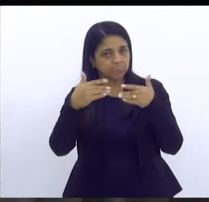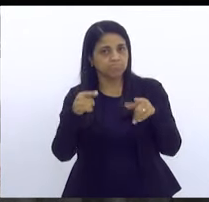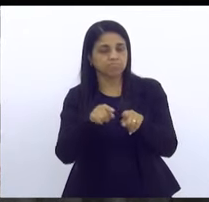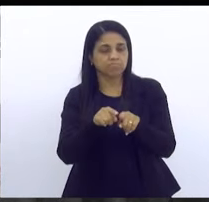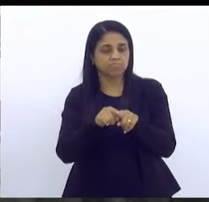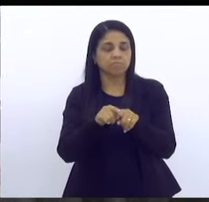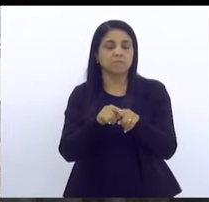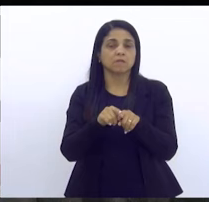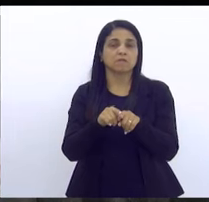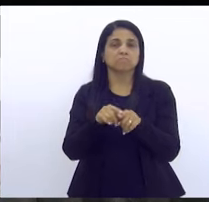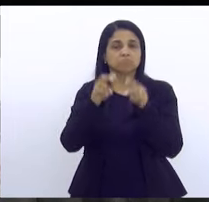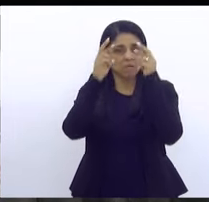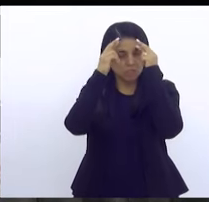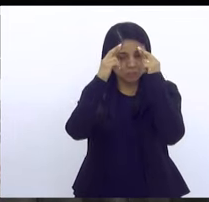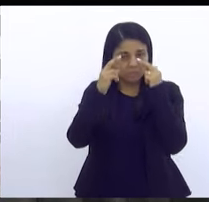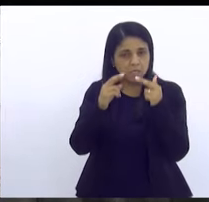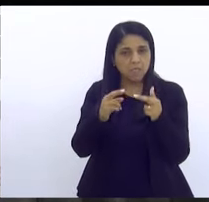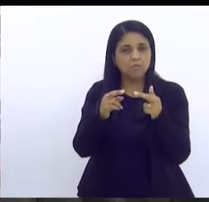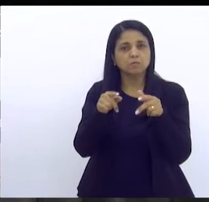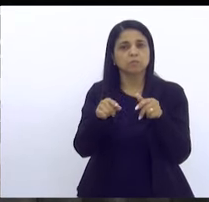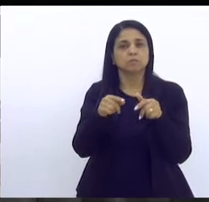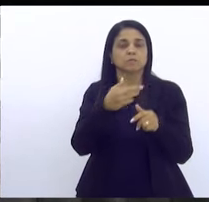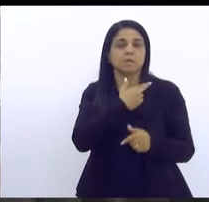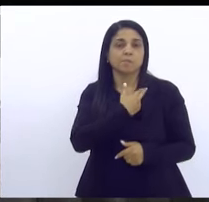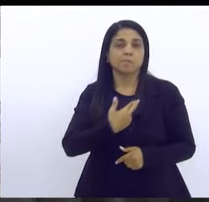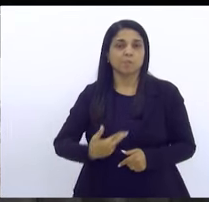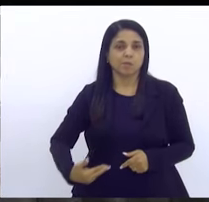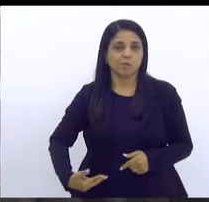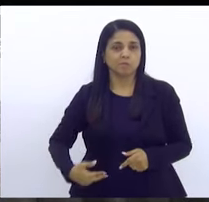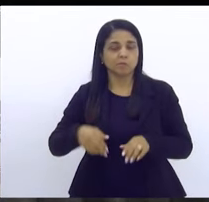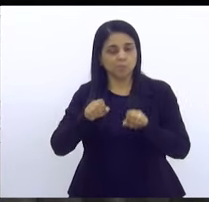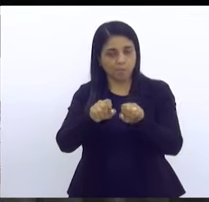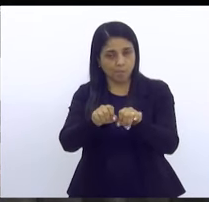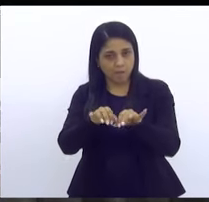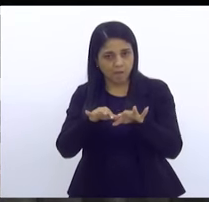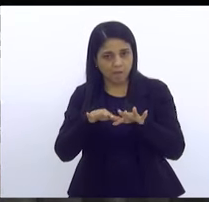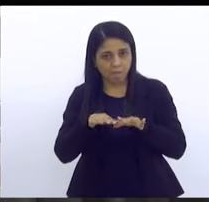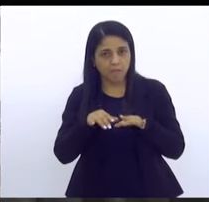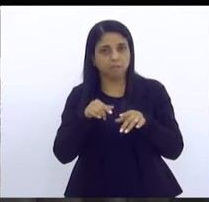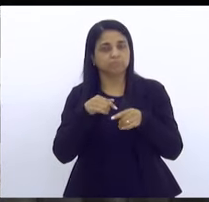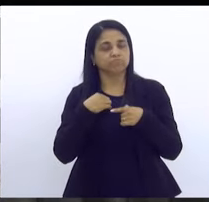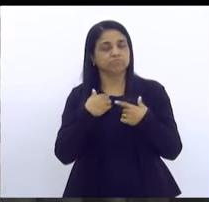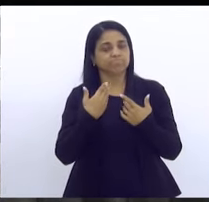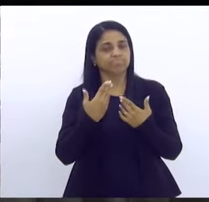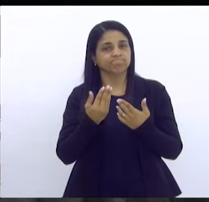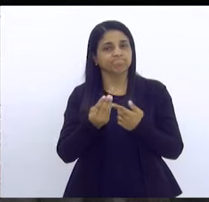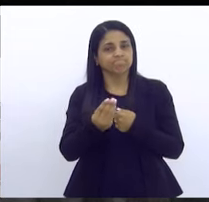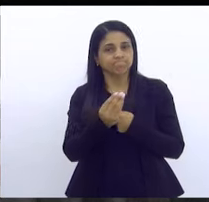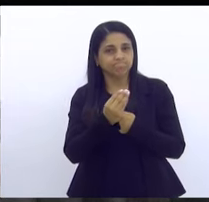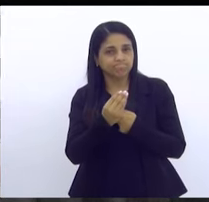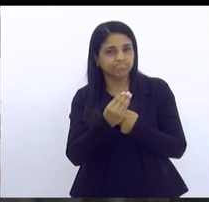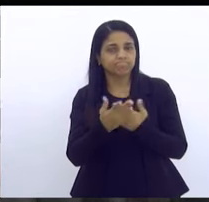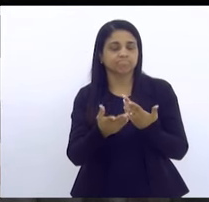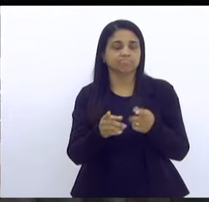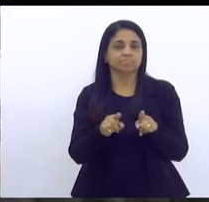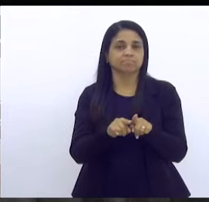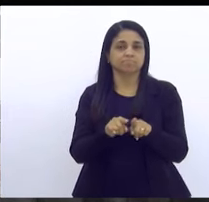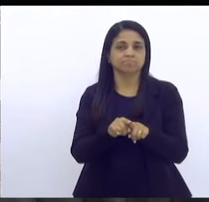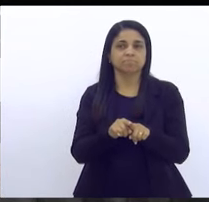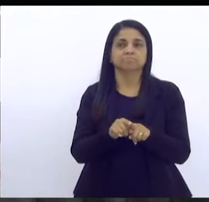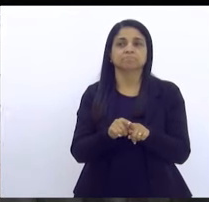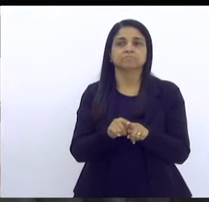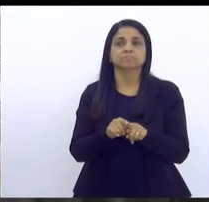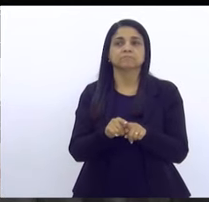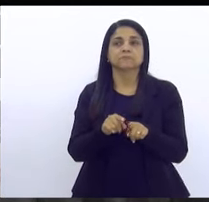sempre respeitosa e republicana com que o parlamento foi tratado e dizer, da minha